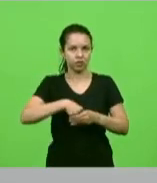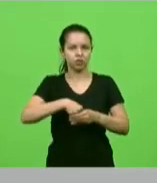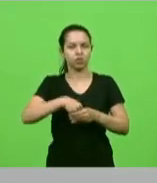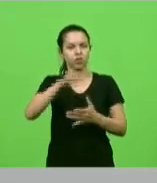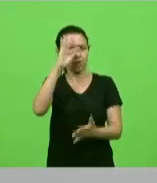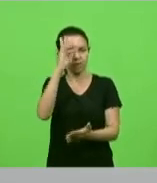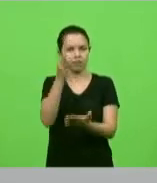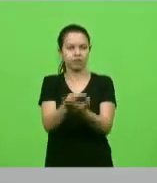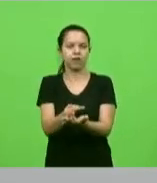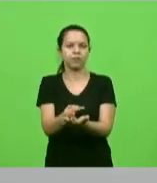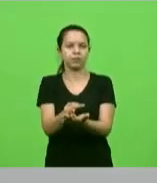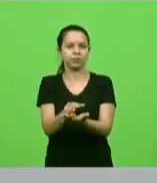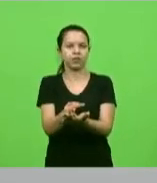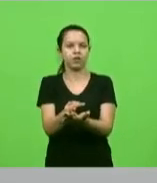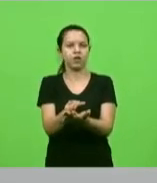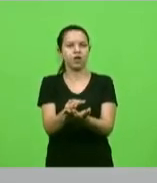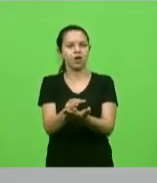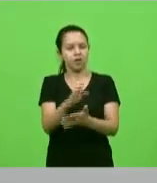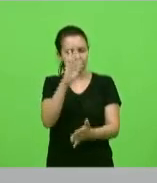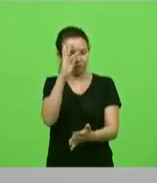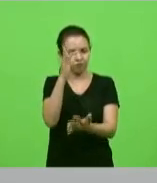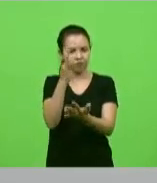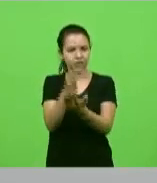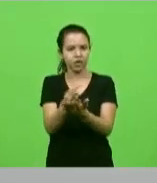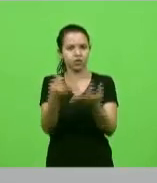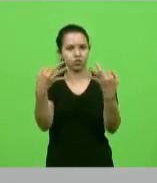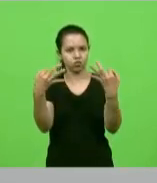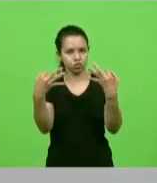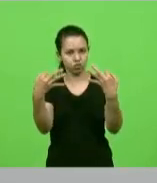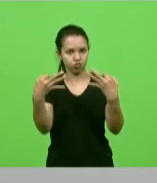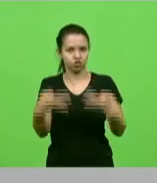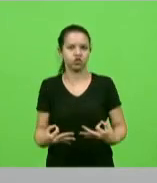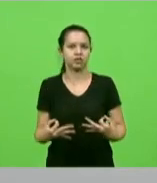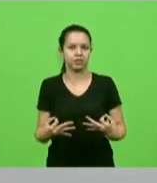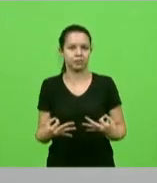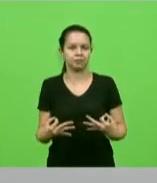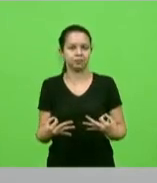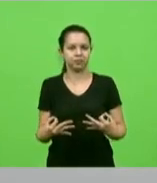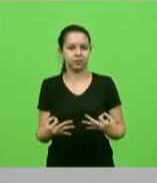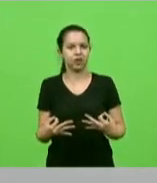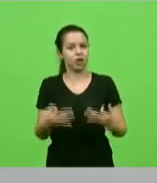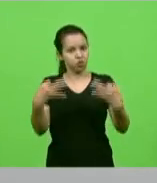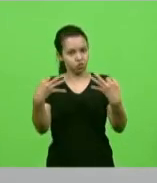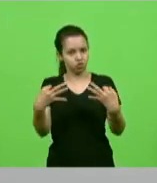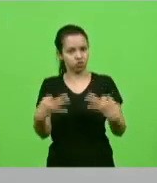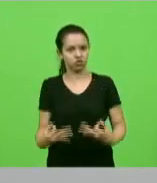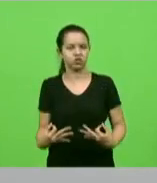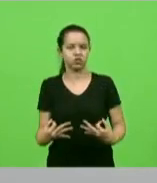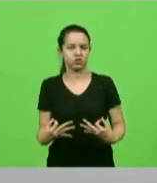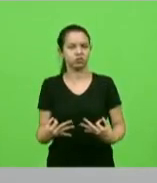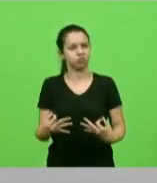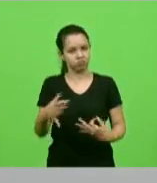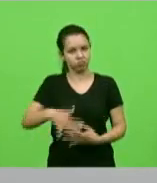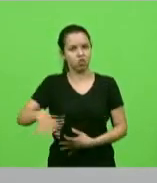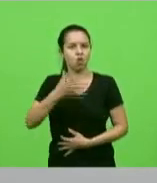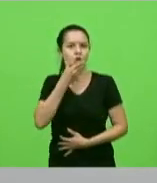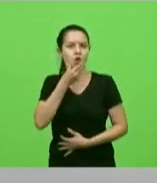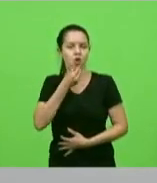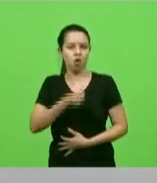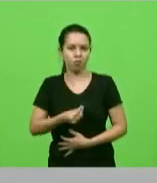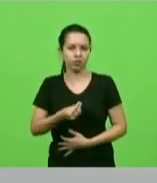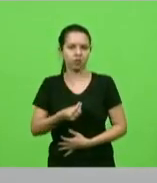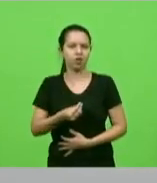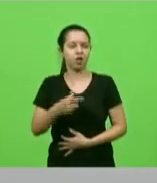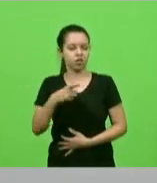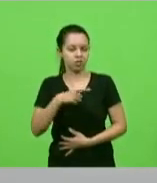fé. Fé da justiça. Fé da justiça. Justiça dos homens. Com todos os